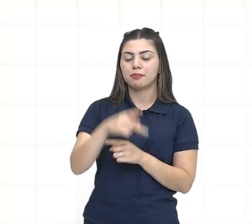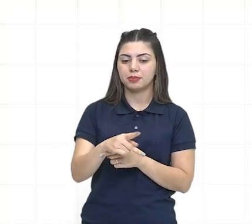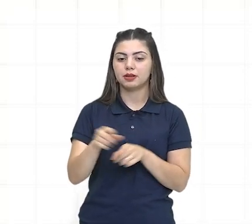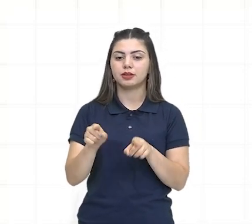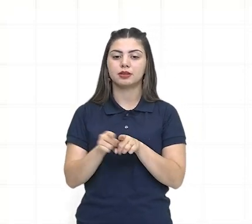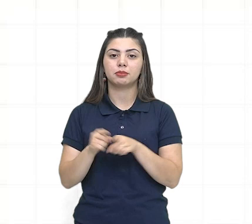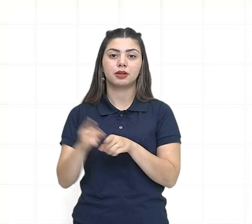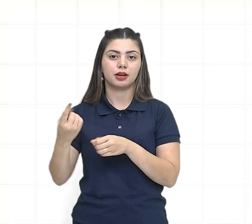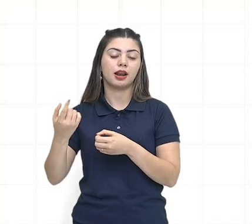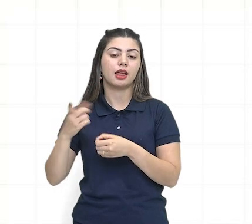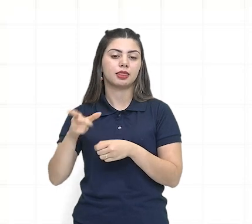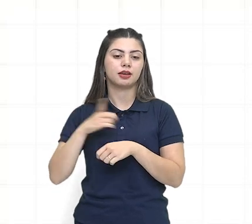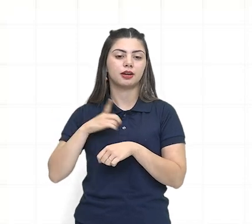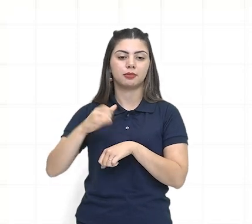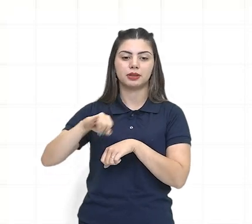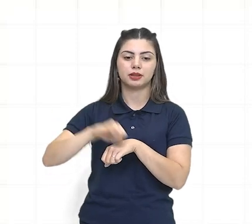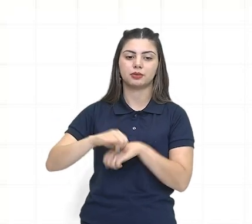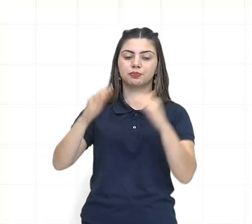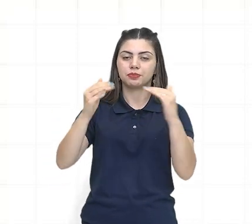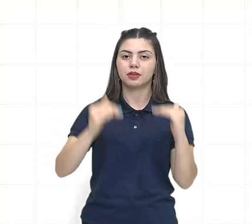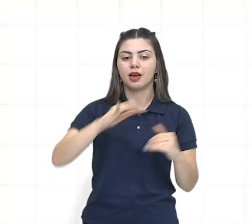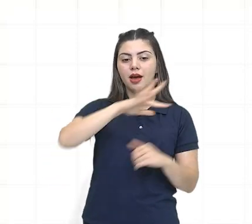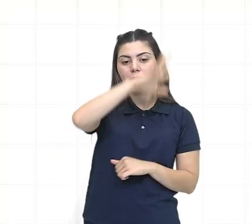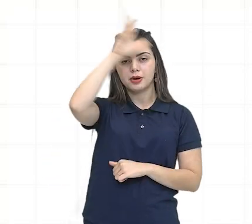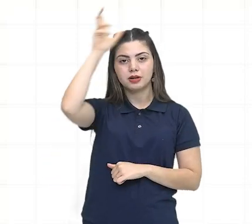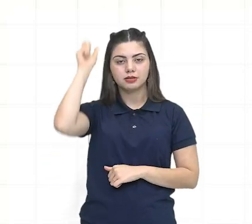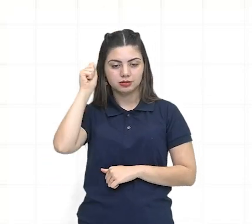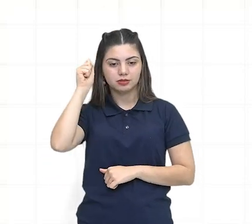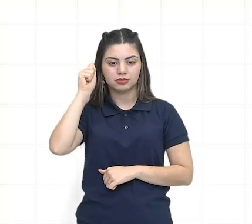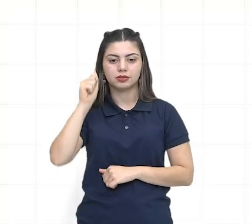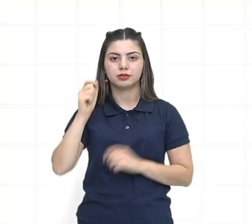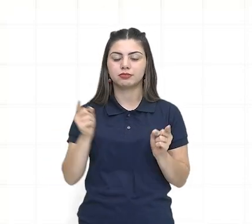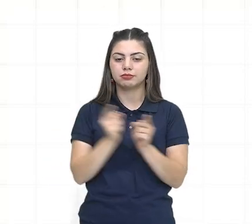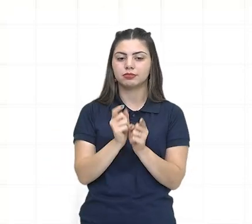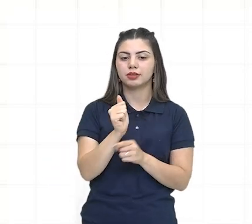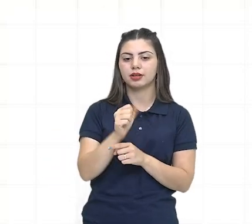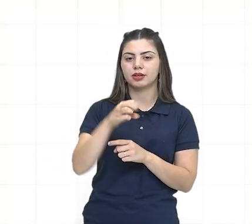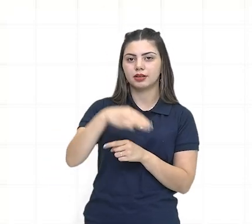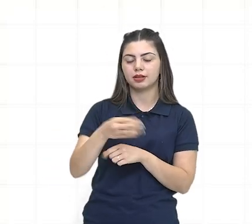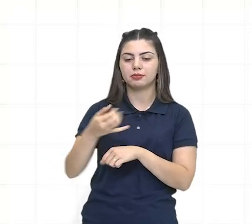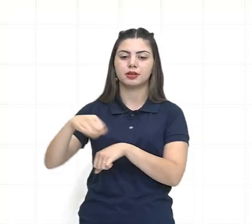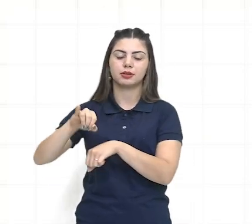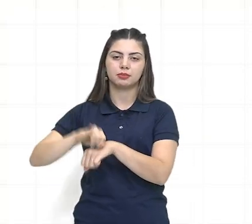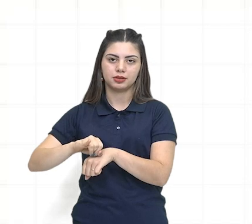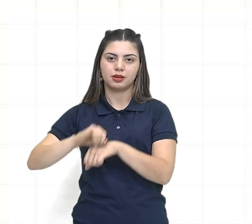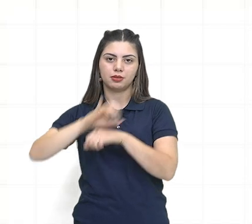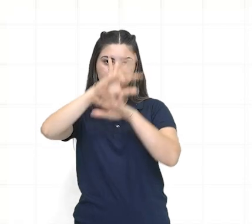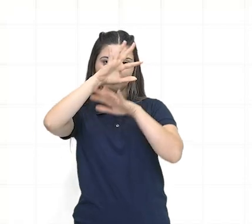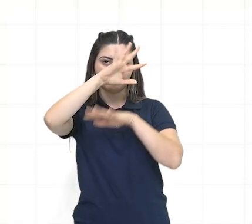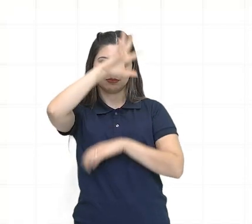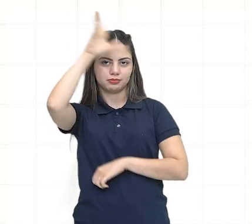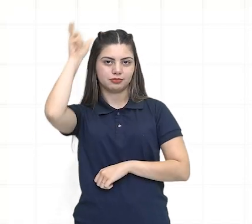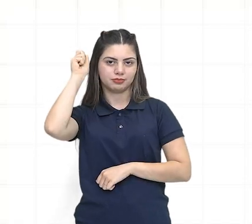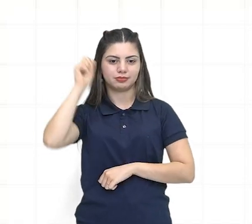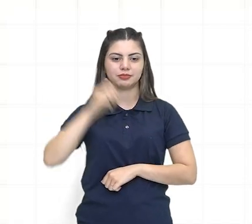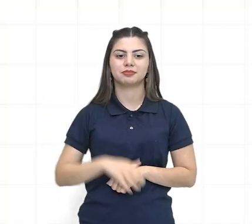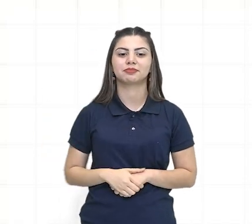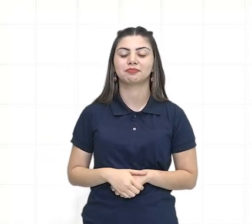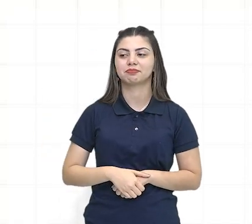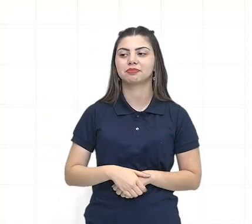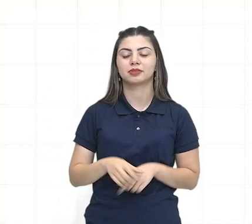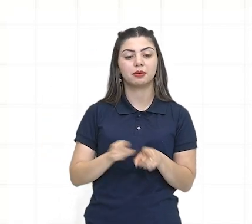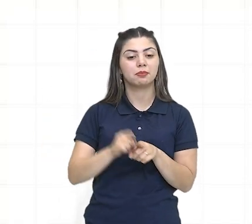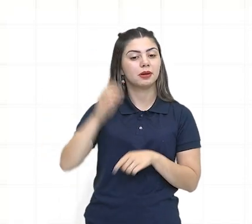Macapá. Amazonas, sigla, capital, Manaus.